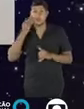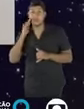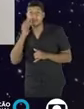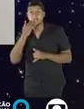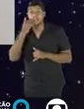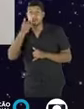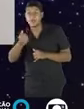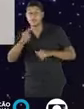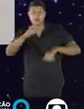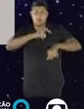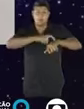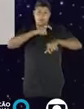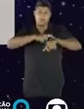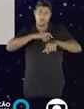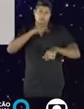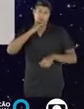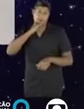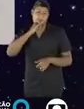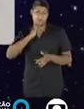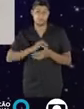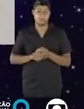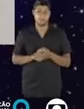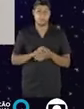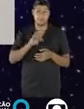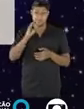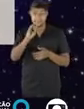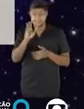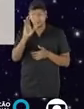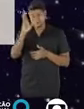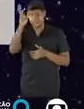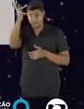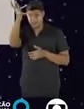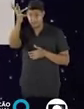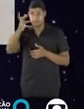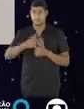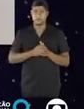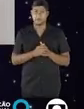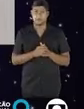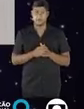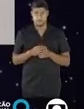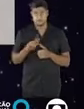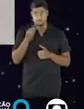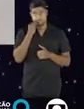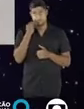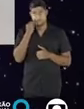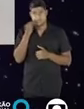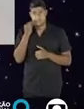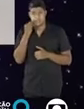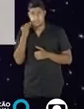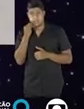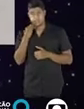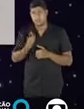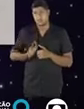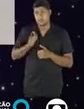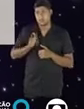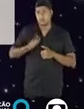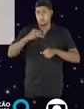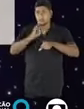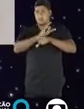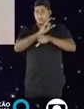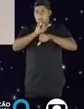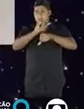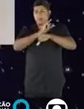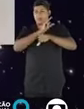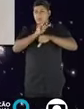momento que precisa aplicar. Então, por exemplo, se o clima, né, ele está impropício para conseguir fazer uma aplicação, e